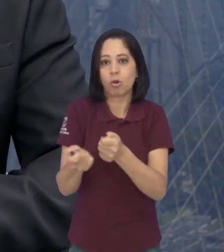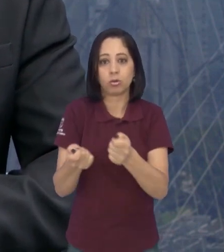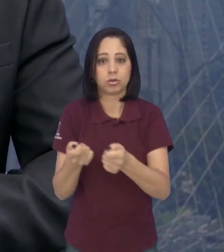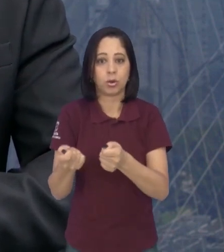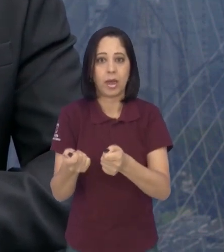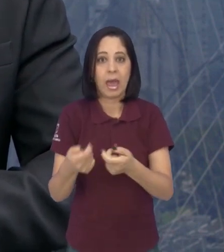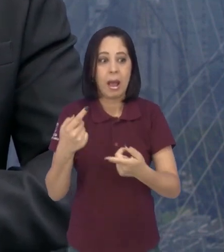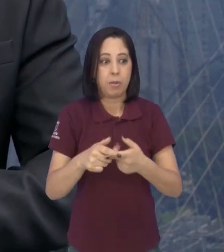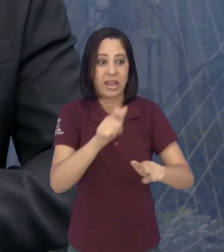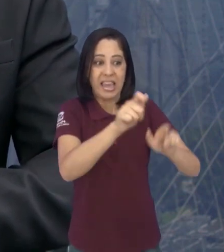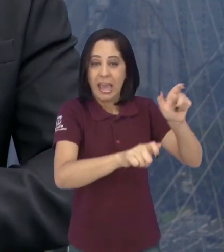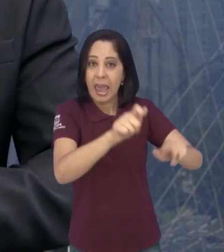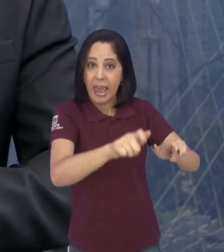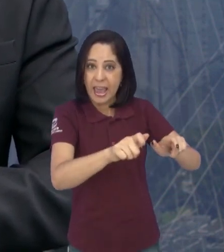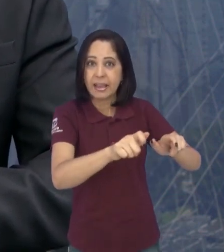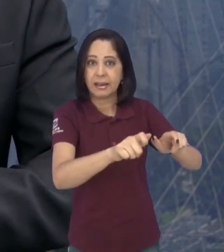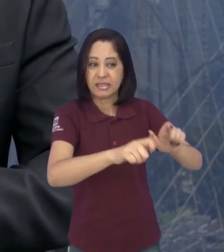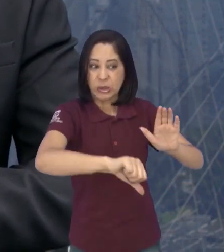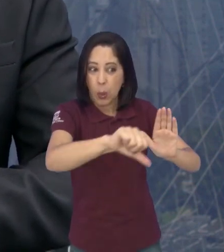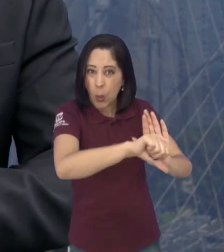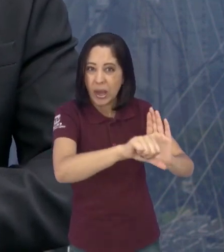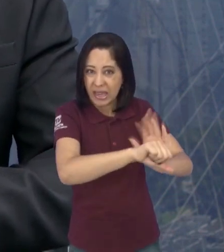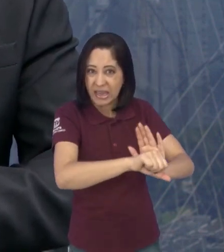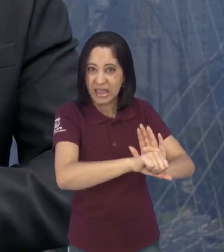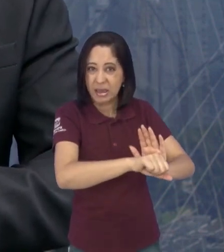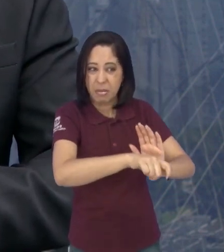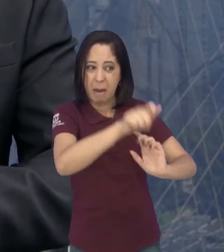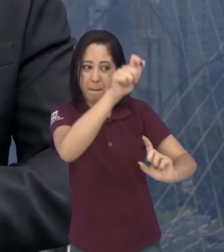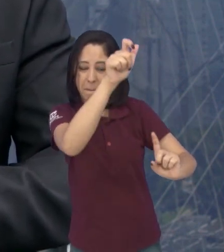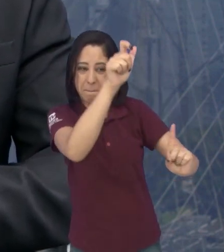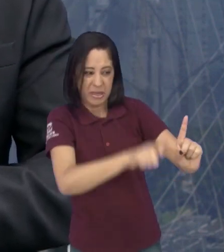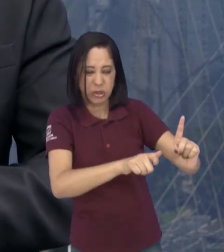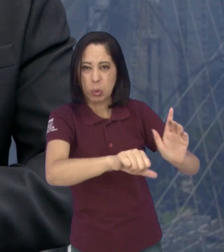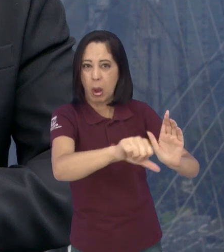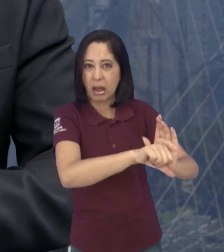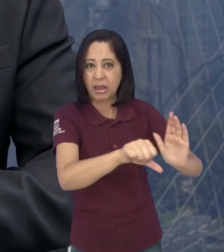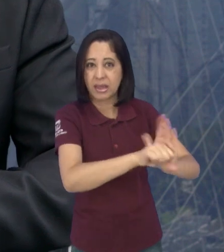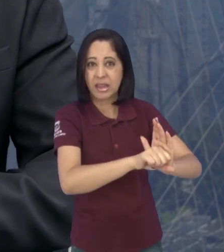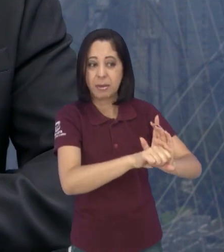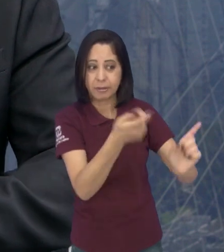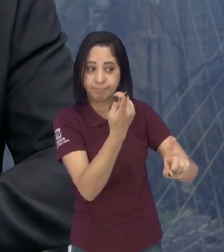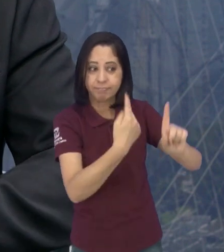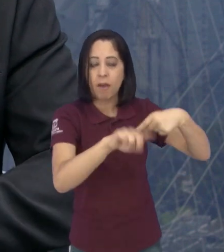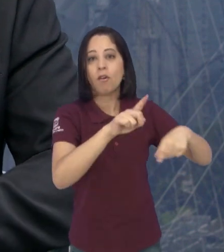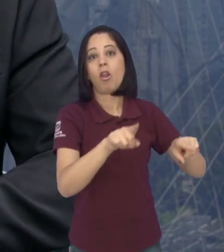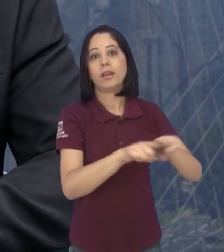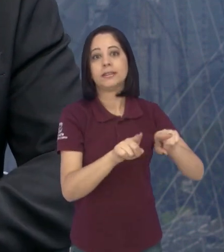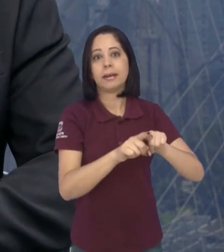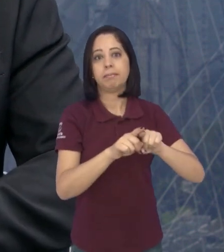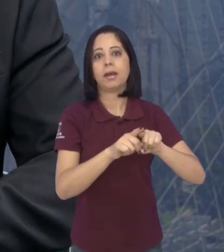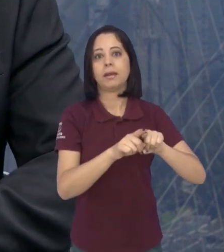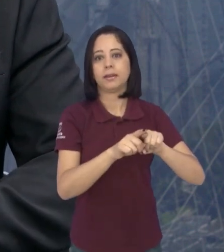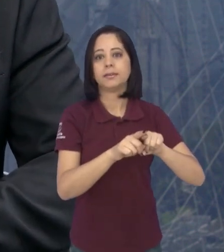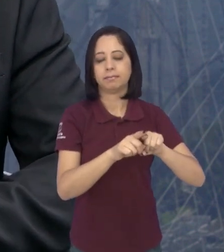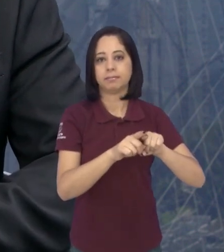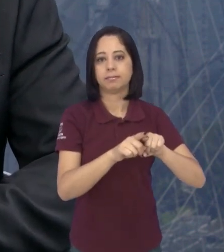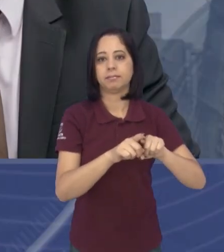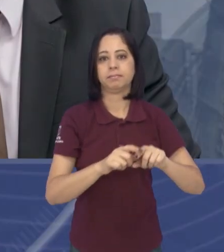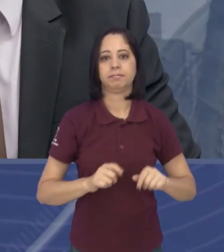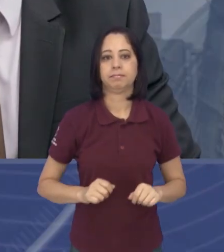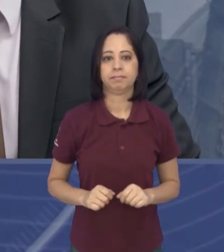tão rápida que as pessoas não estão conseguindo se preparar para conhecer e evitar determinados tipos de golpes e